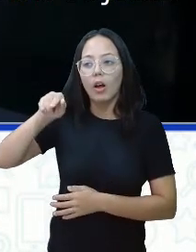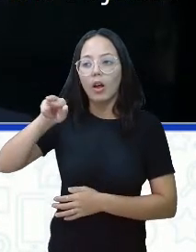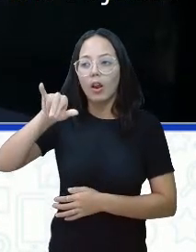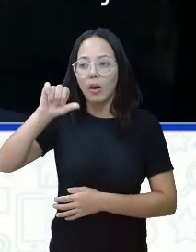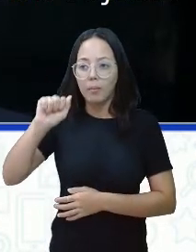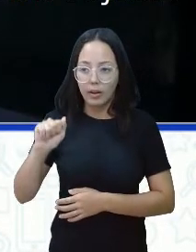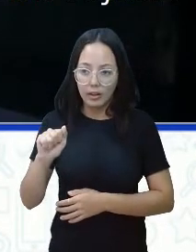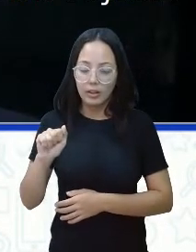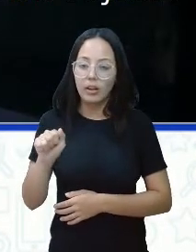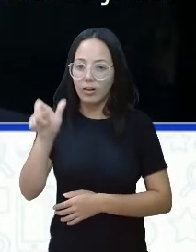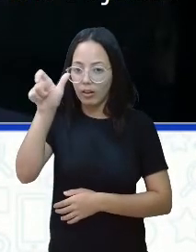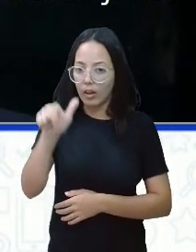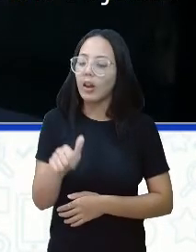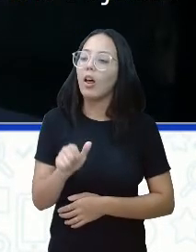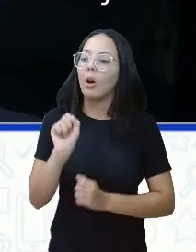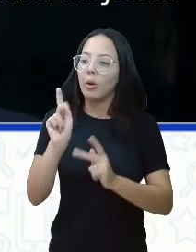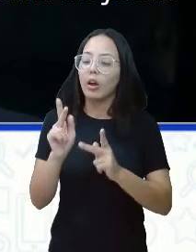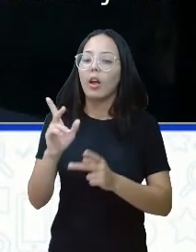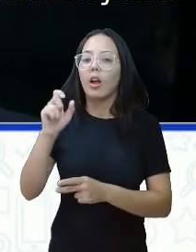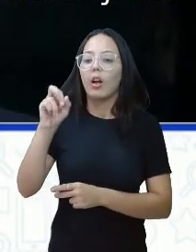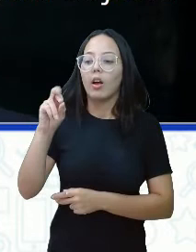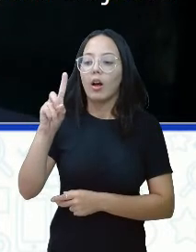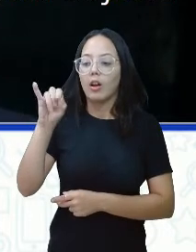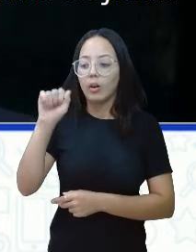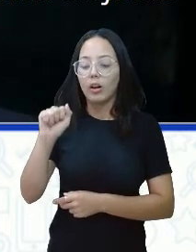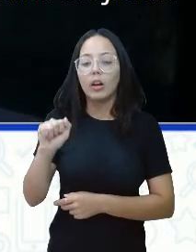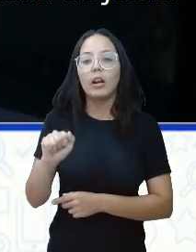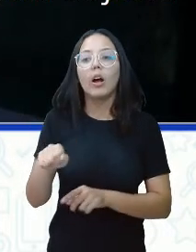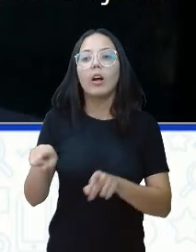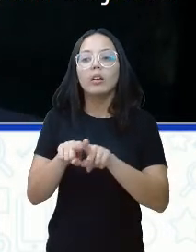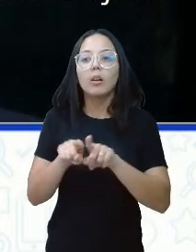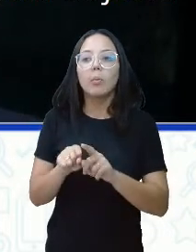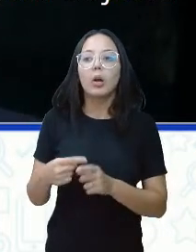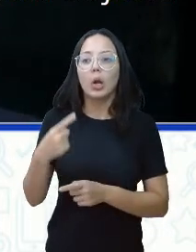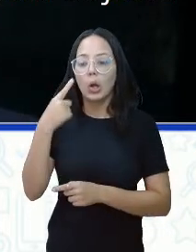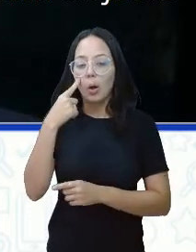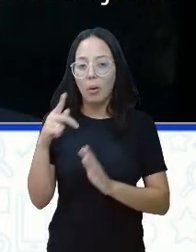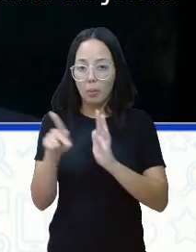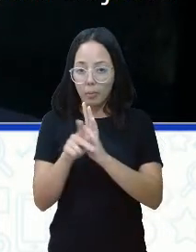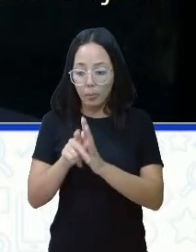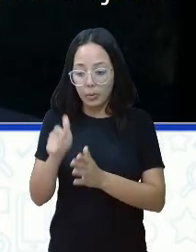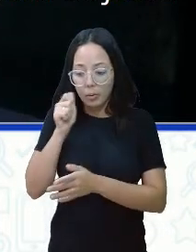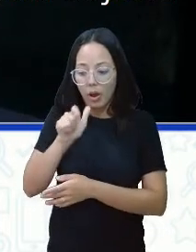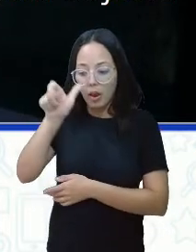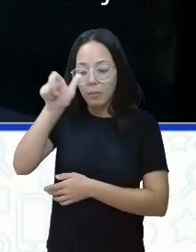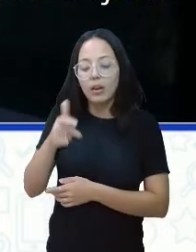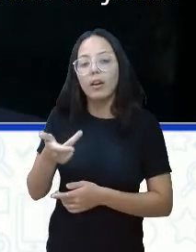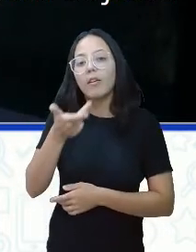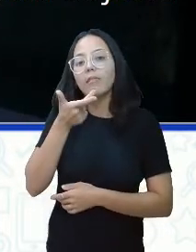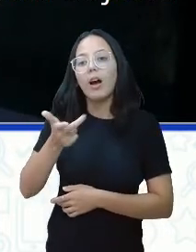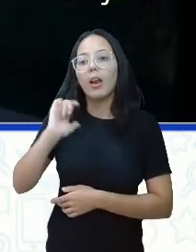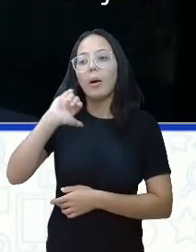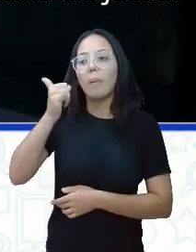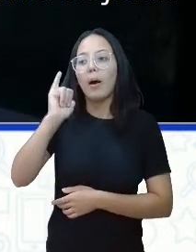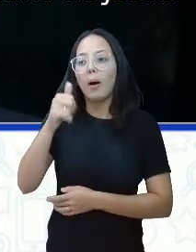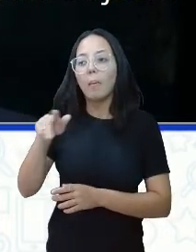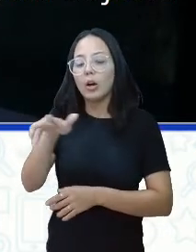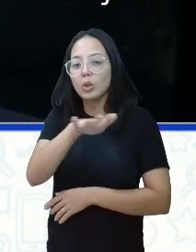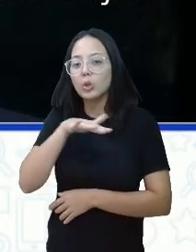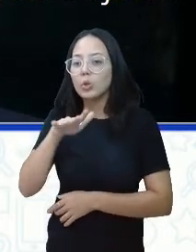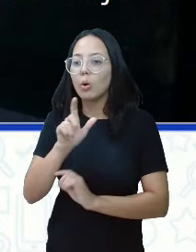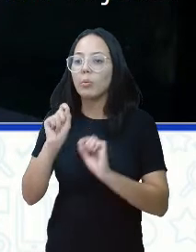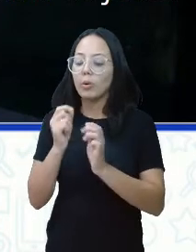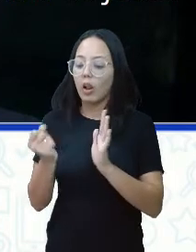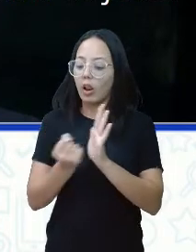Quarto de Despejo, Diário de uma Favelada, de Carolina Maria de Jesus, o Eu Amarelo, Carolina Maria de Jesus, conta parte do amplo legado dessa